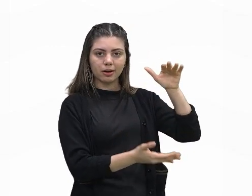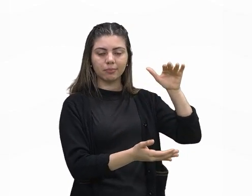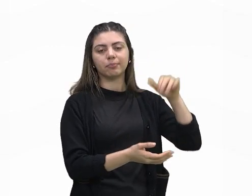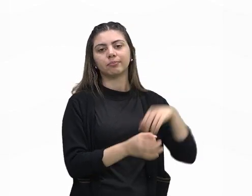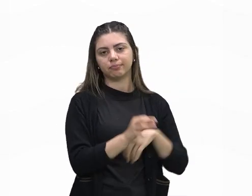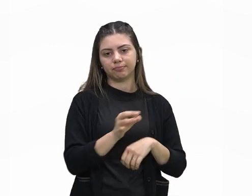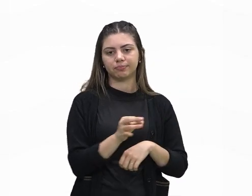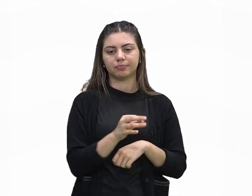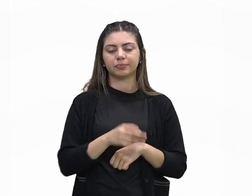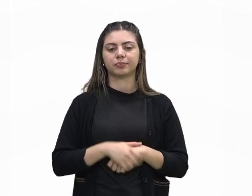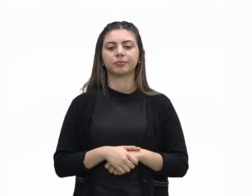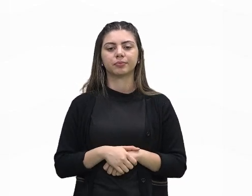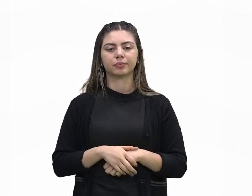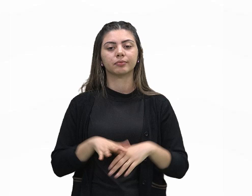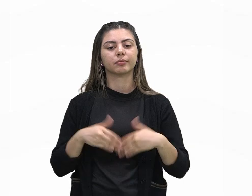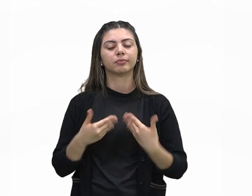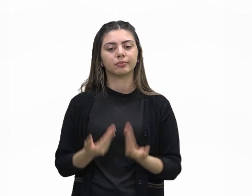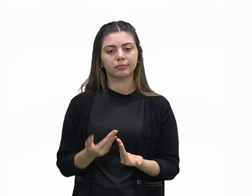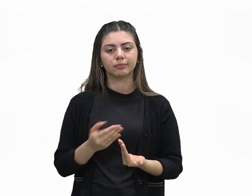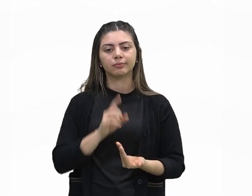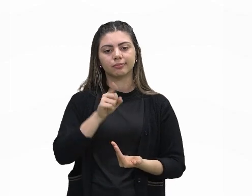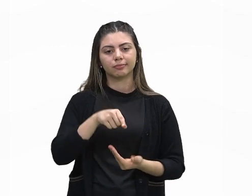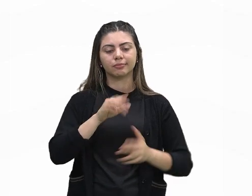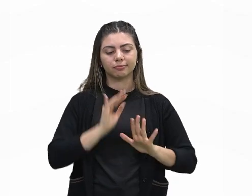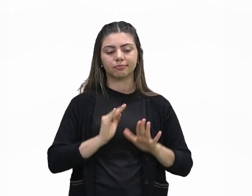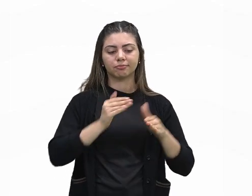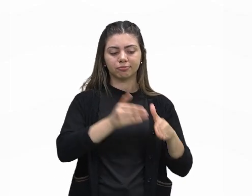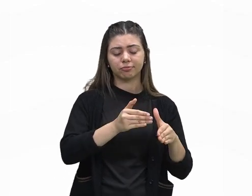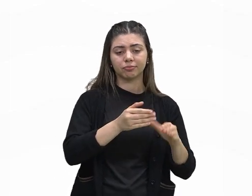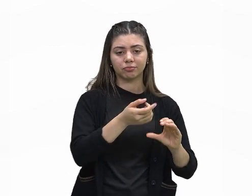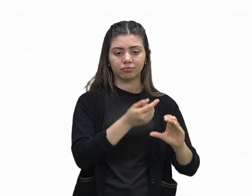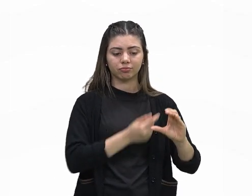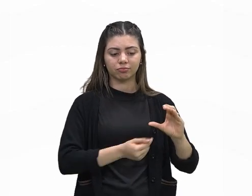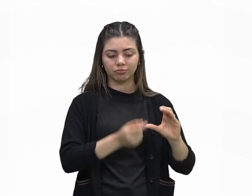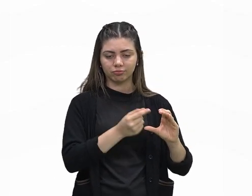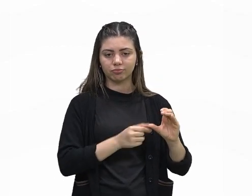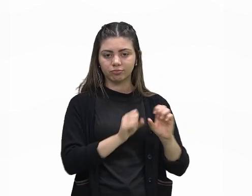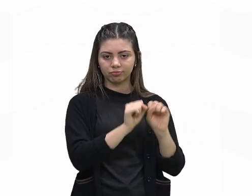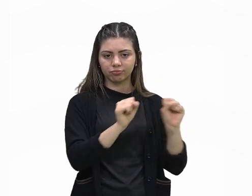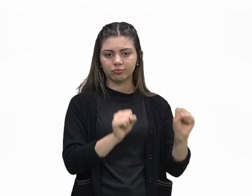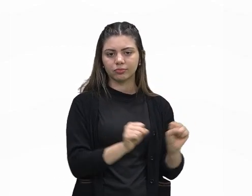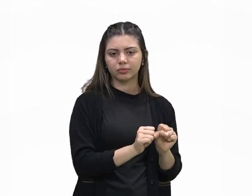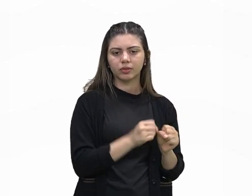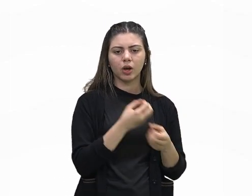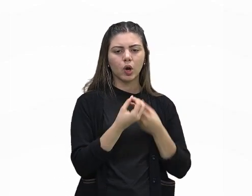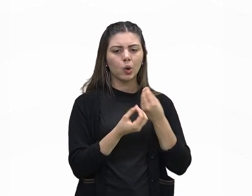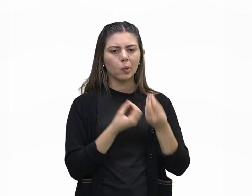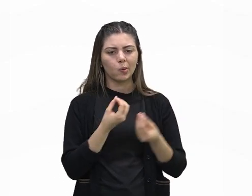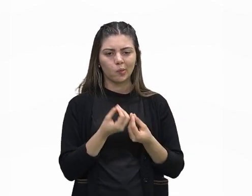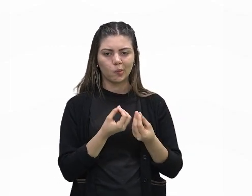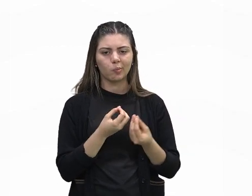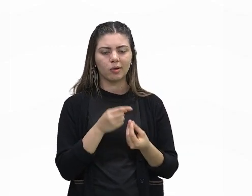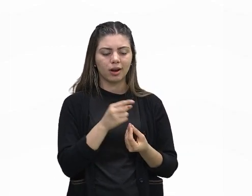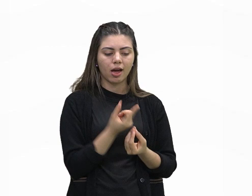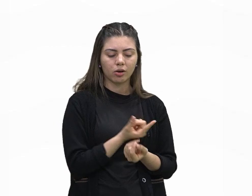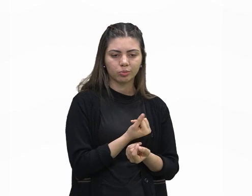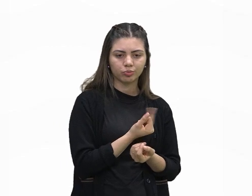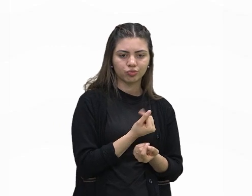né? Então, só que no sistema capitalista, esse lucro, né, esses